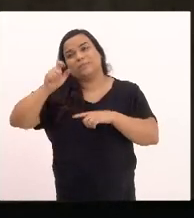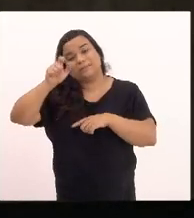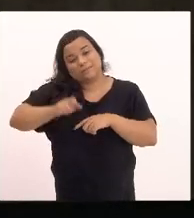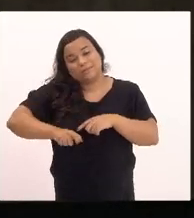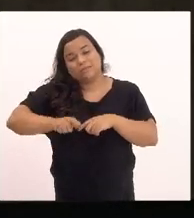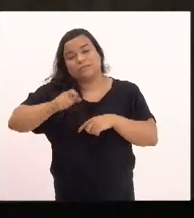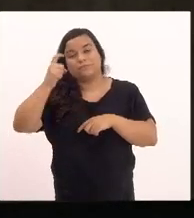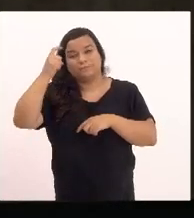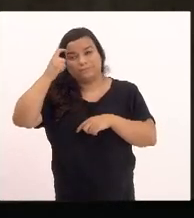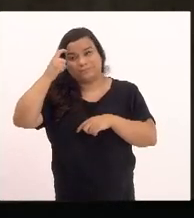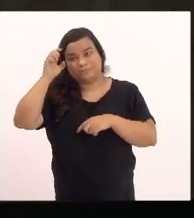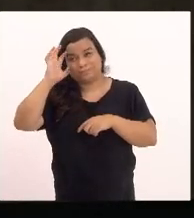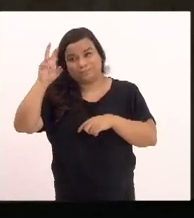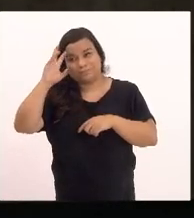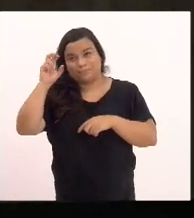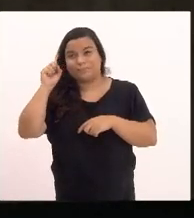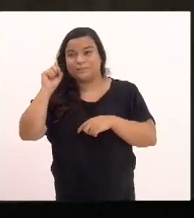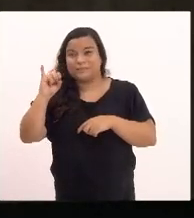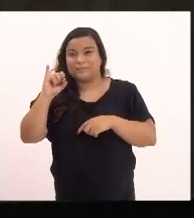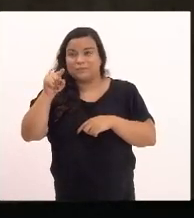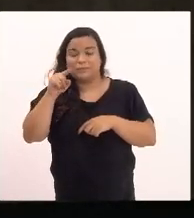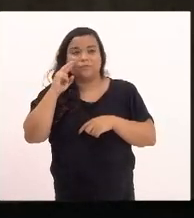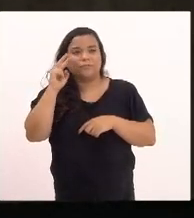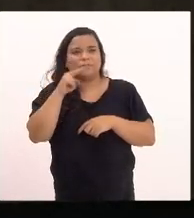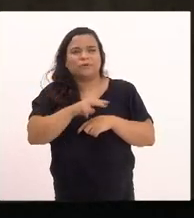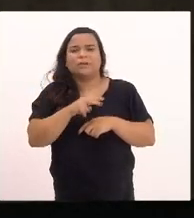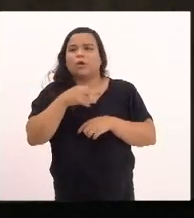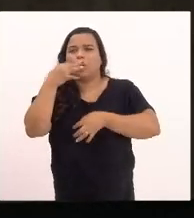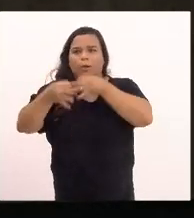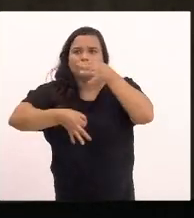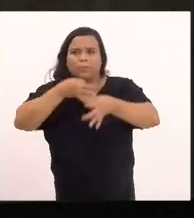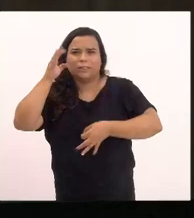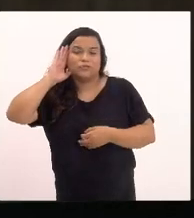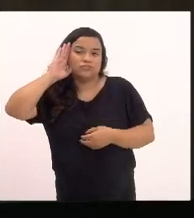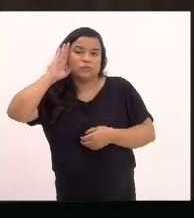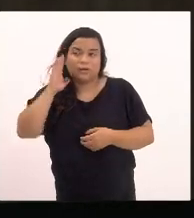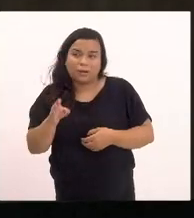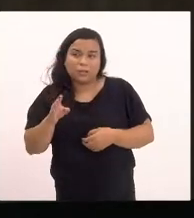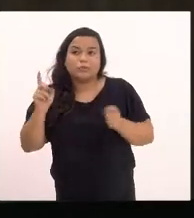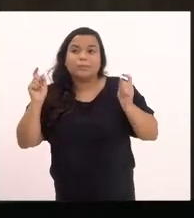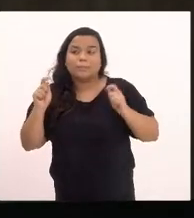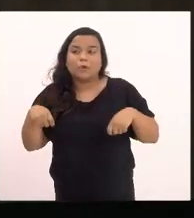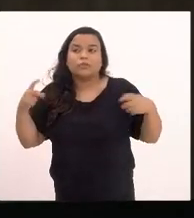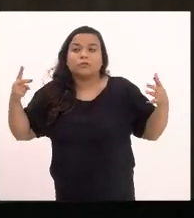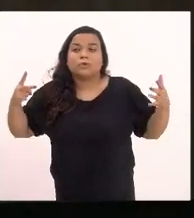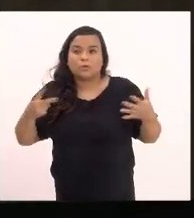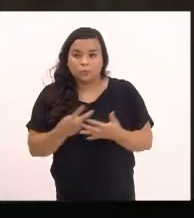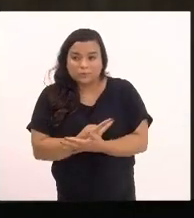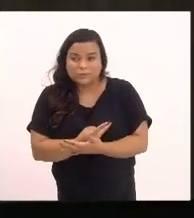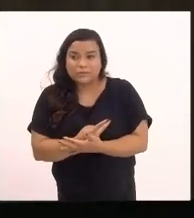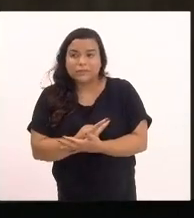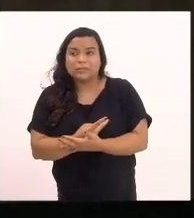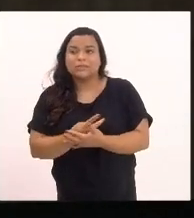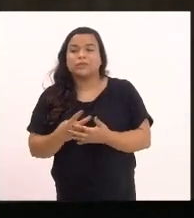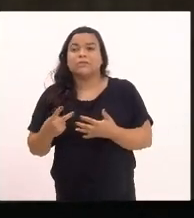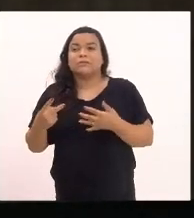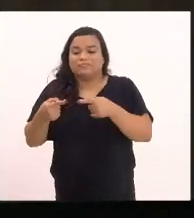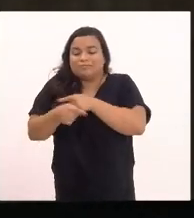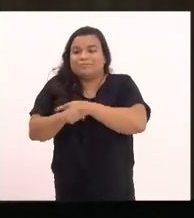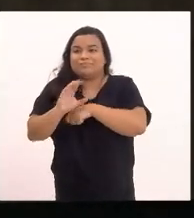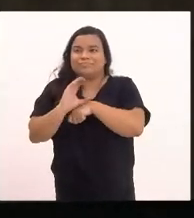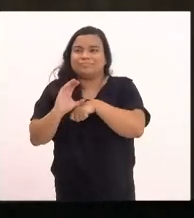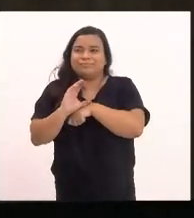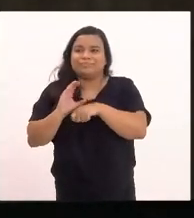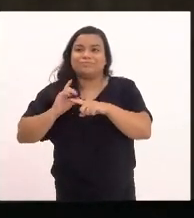que, se você for colher parecer direto aqui, poderia dar uma inconstitucionalidade, porque